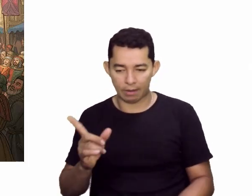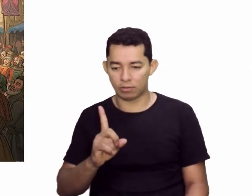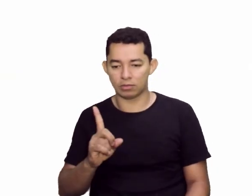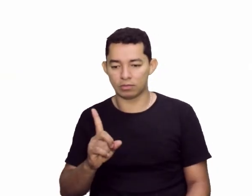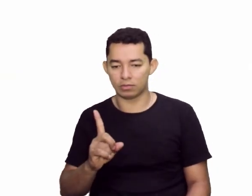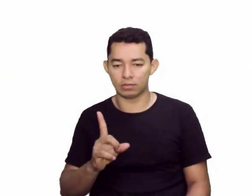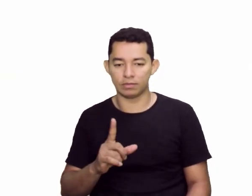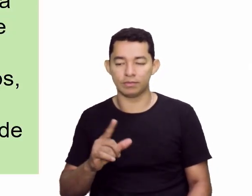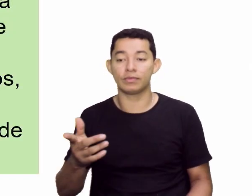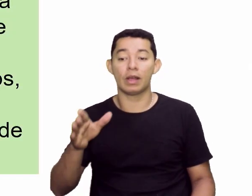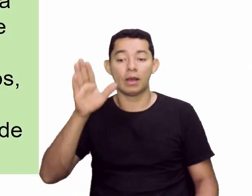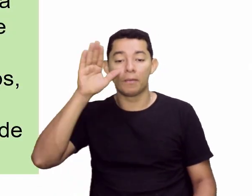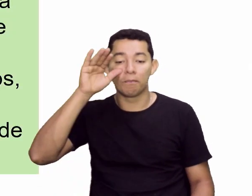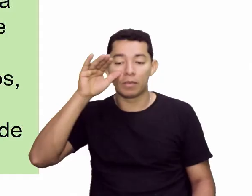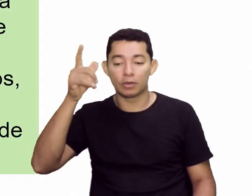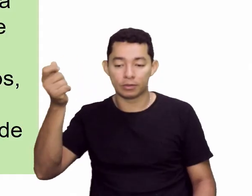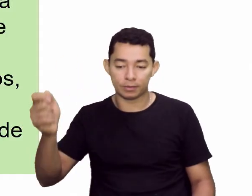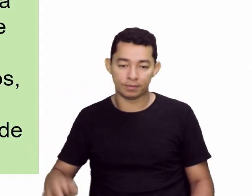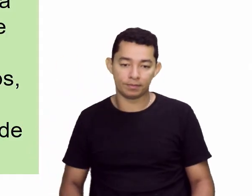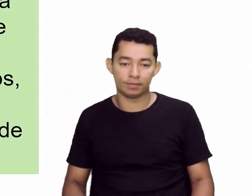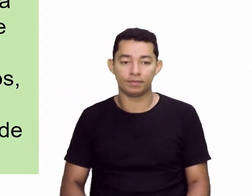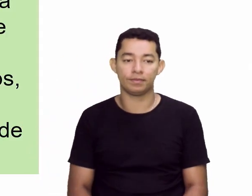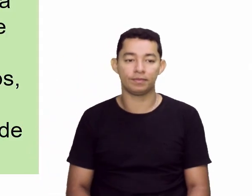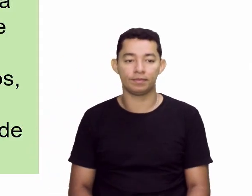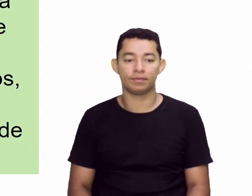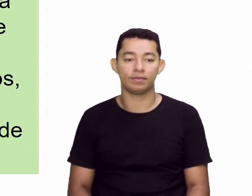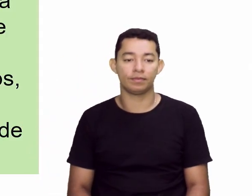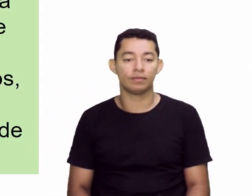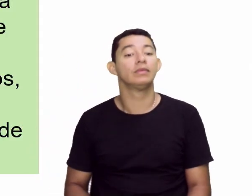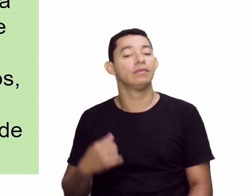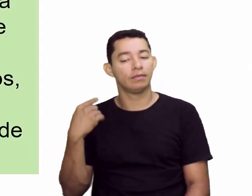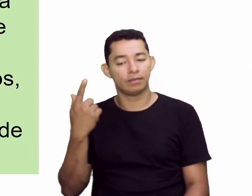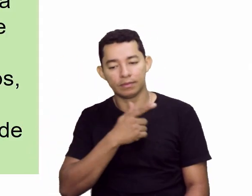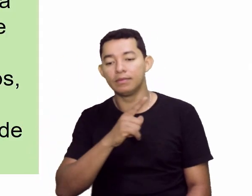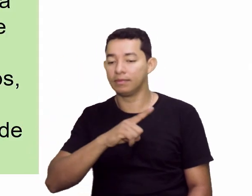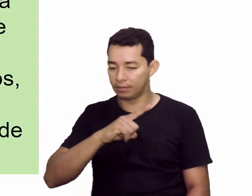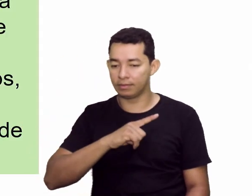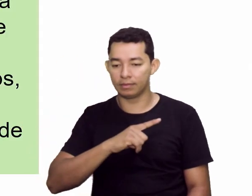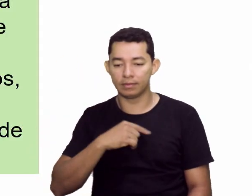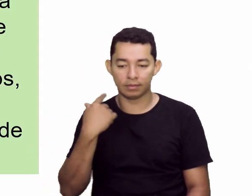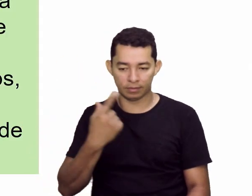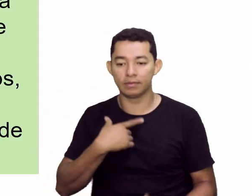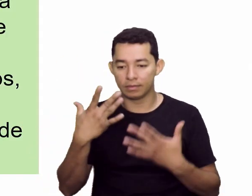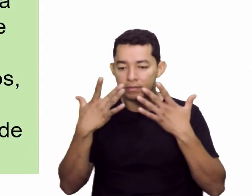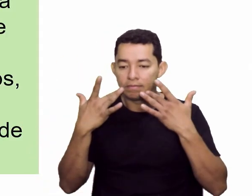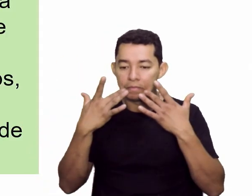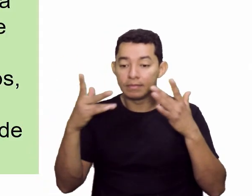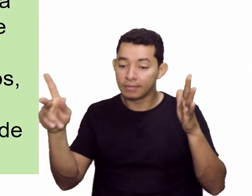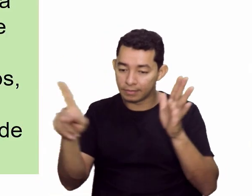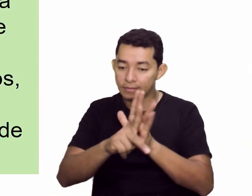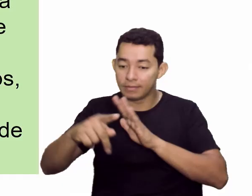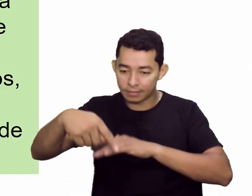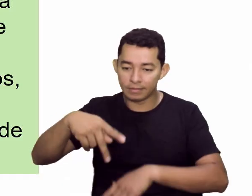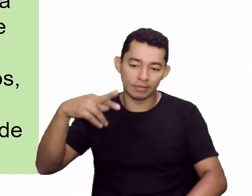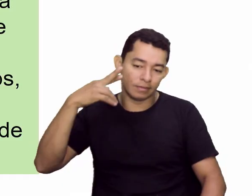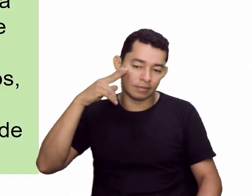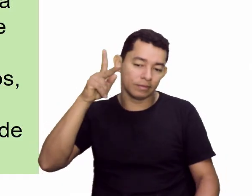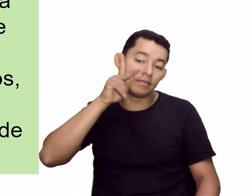Uma curiosidade, olha aqui, ó. Temos o nosso Palácio das Artes, que é